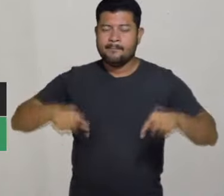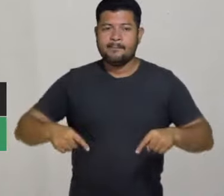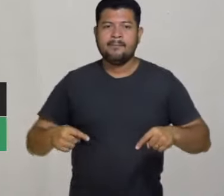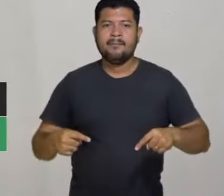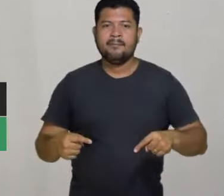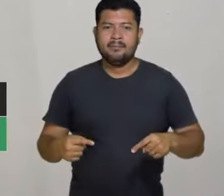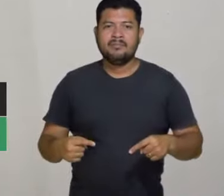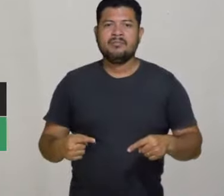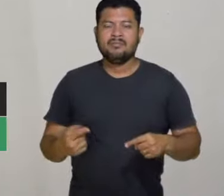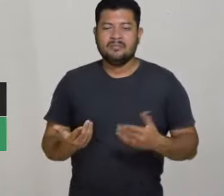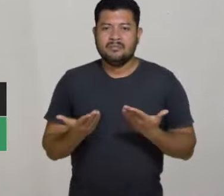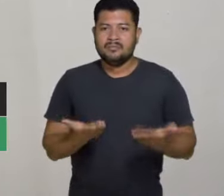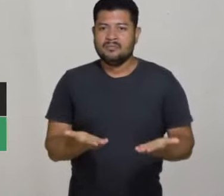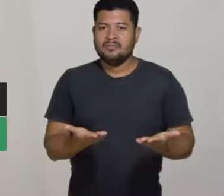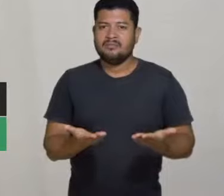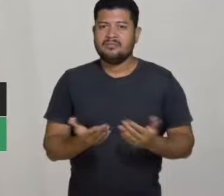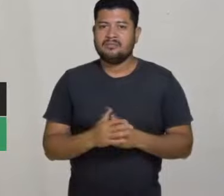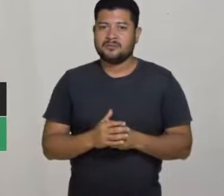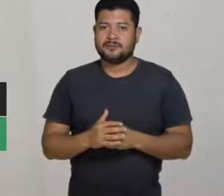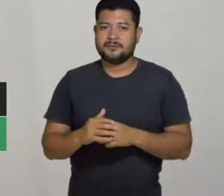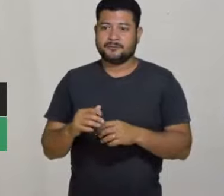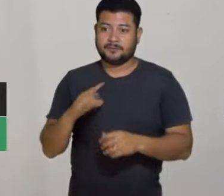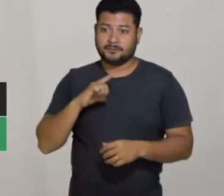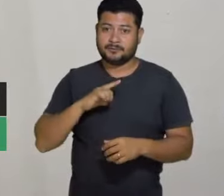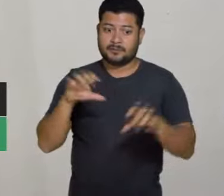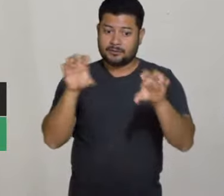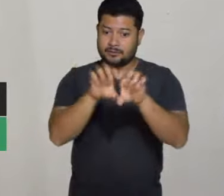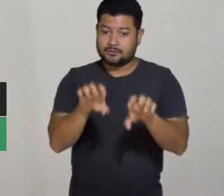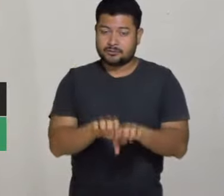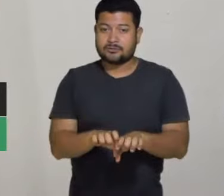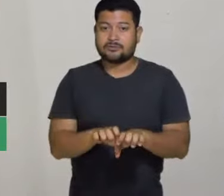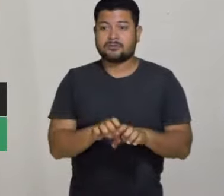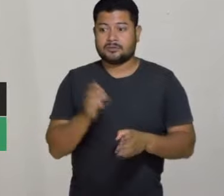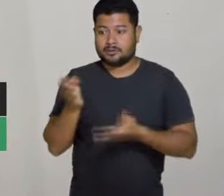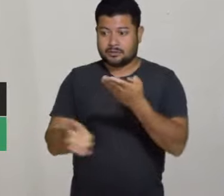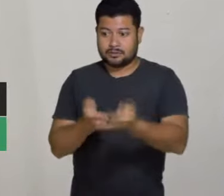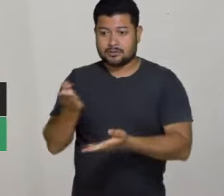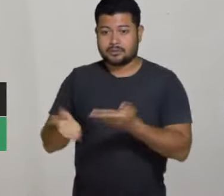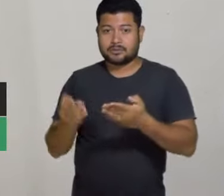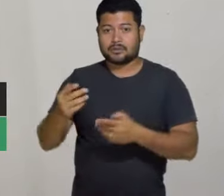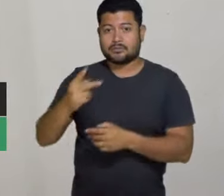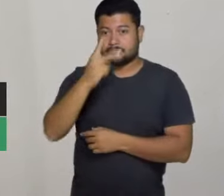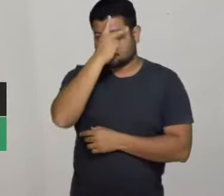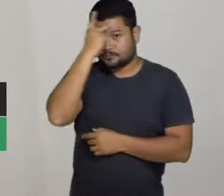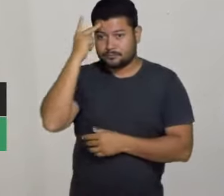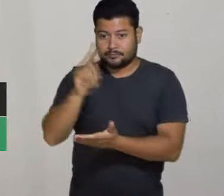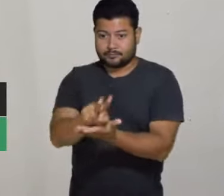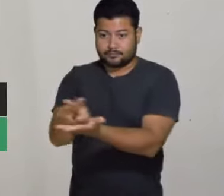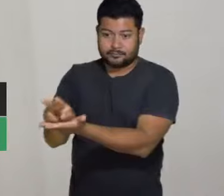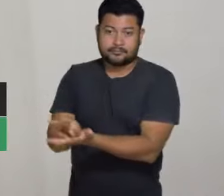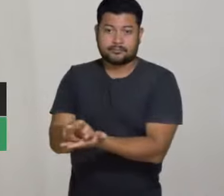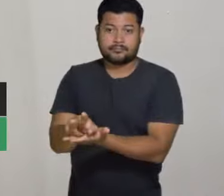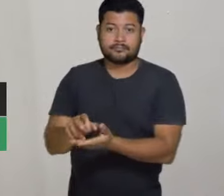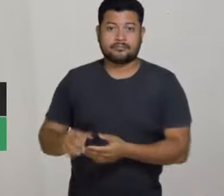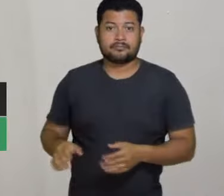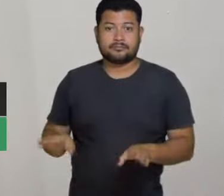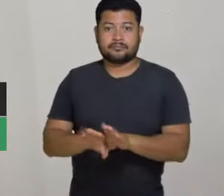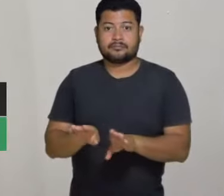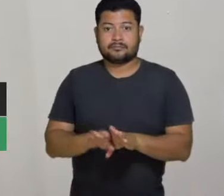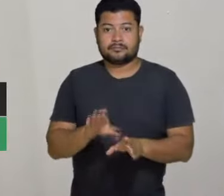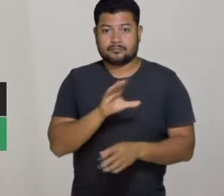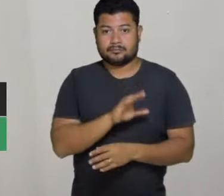dê condições mínimas de infraestrutura para esses atendimentos e, principalmente, que tenha um trabalho coordenado com